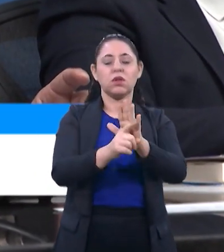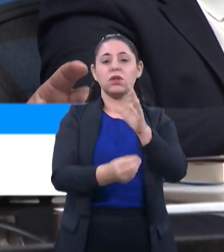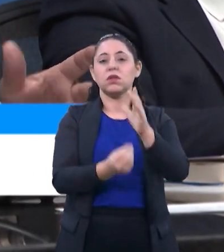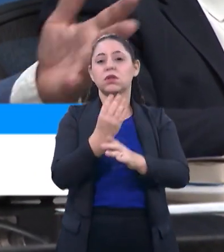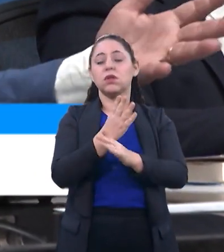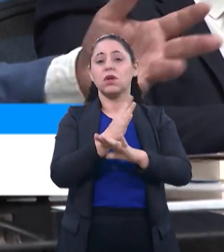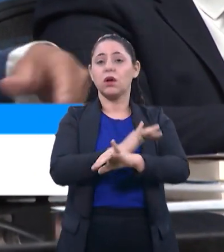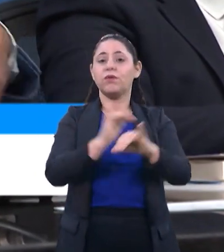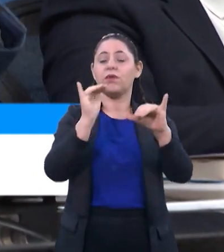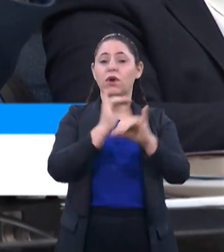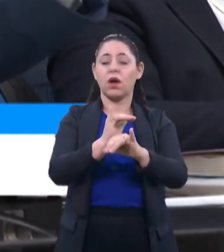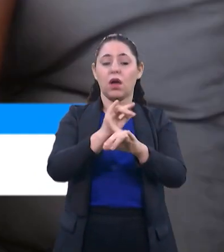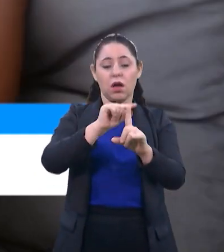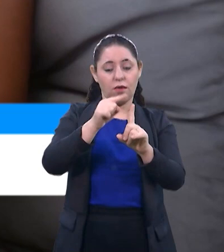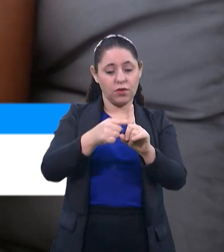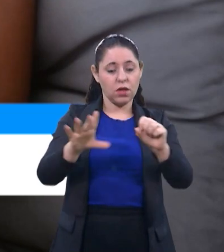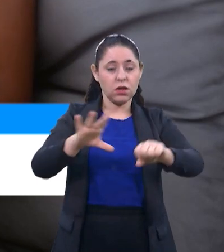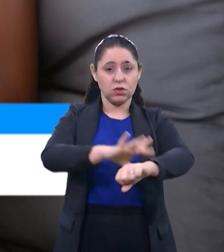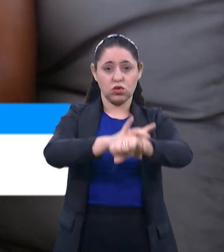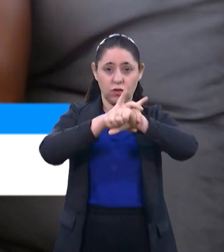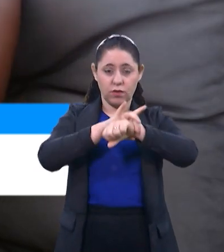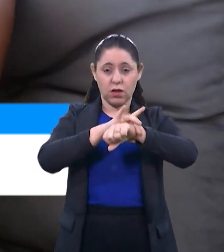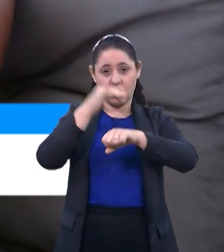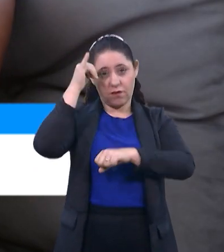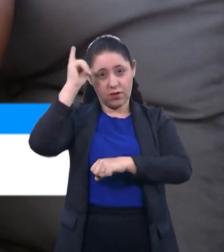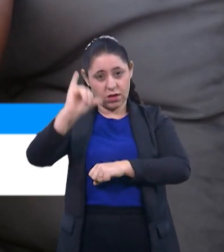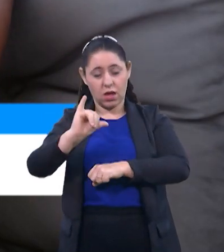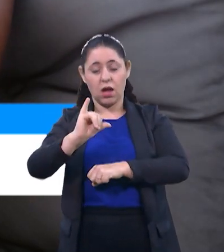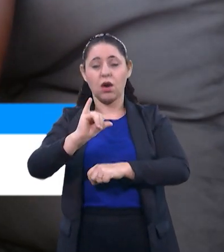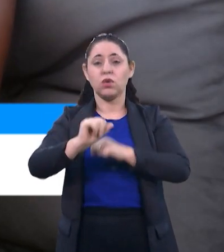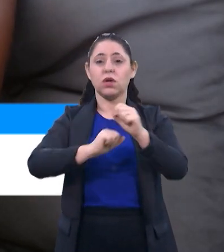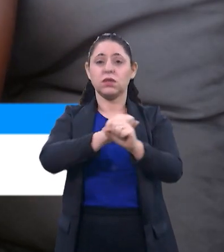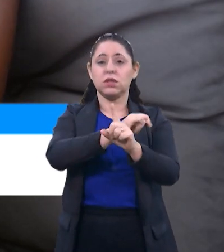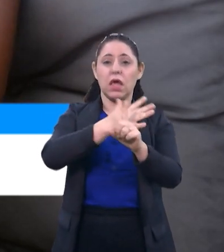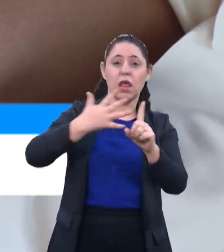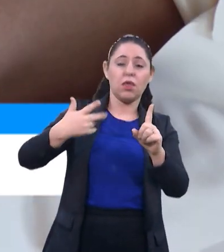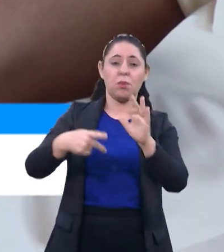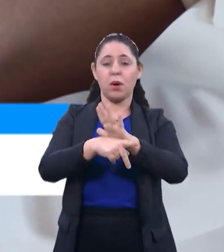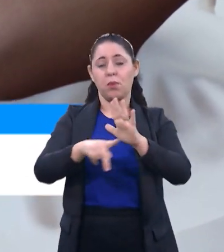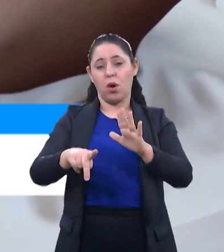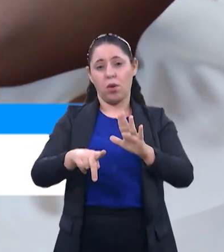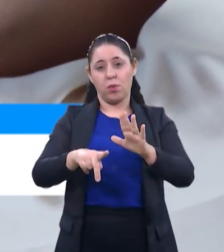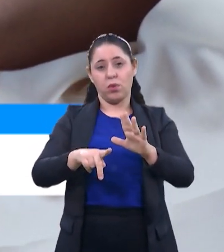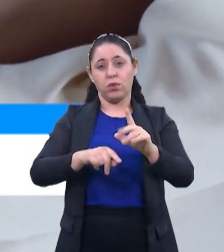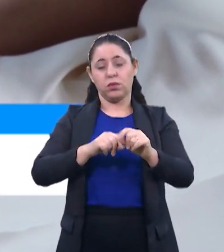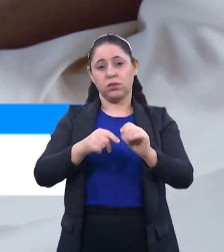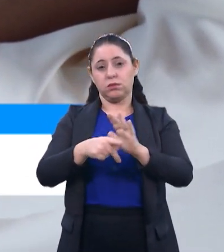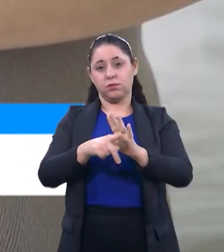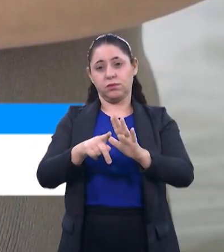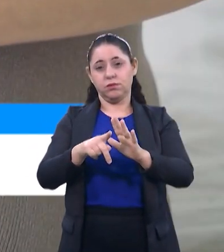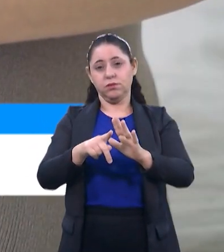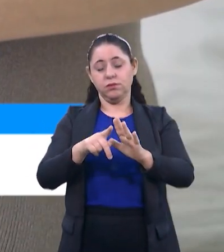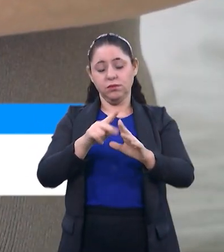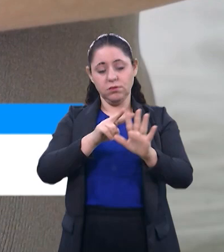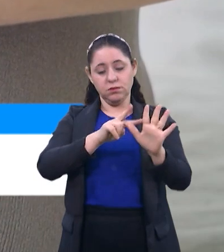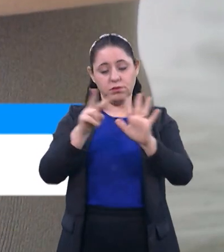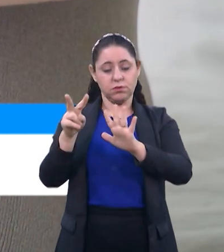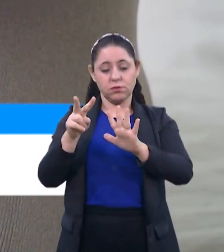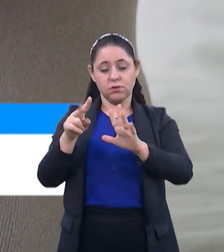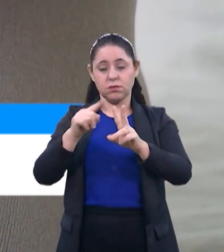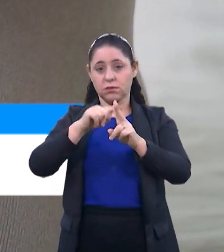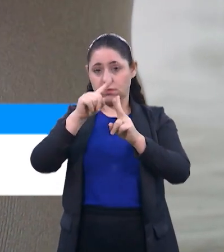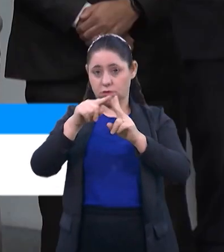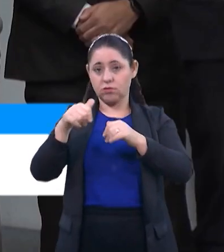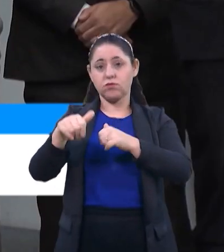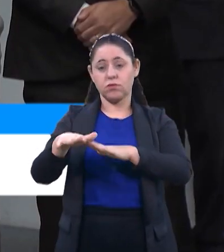lei que cria a campanha Gravidez Segura e Prevenção à Síndrome Alcoólica Fetal, a ser realizada anualmente na segunda semana do